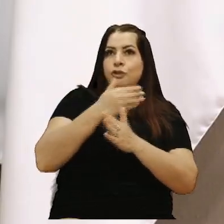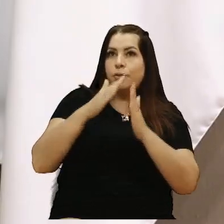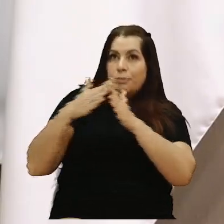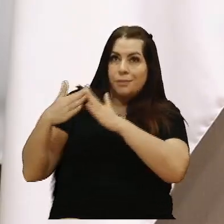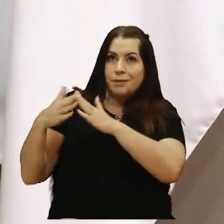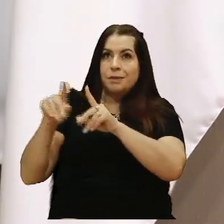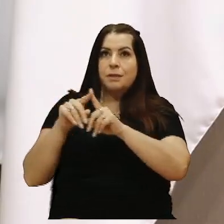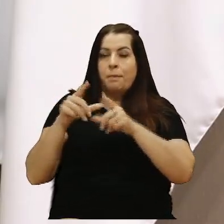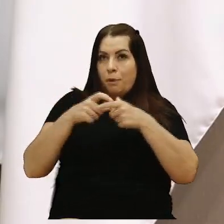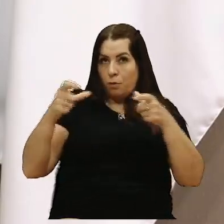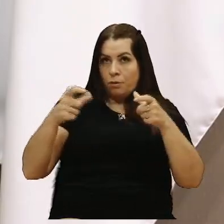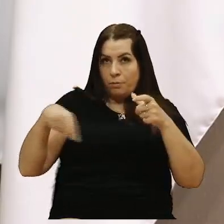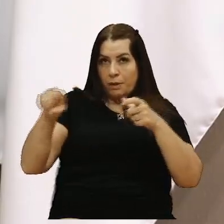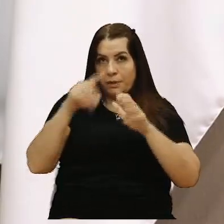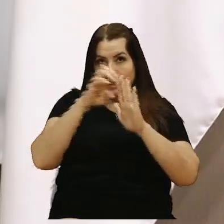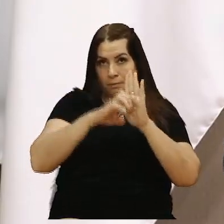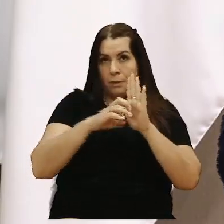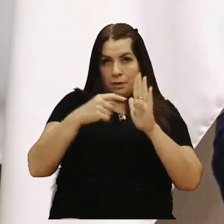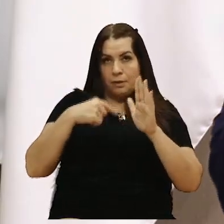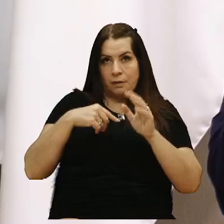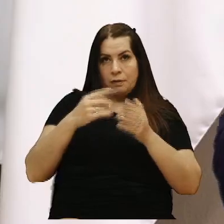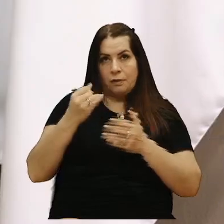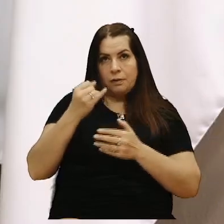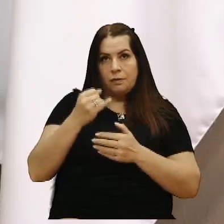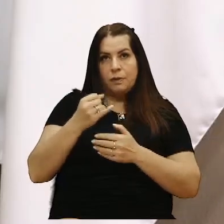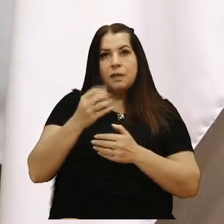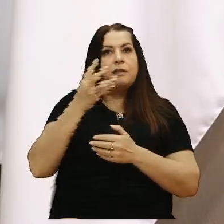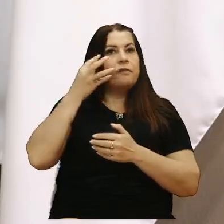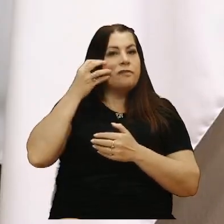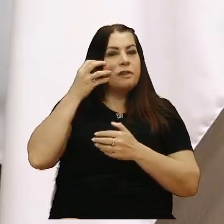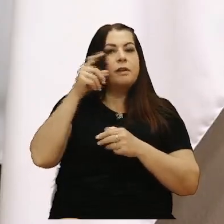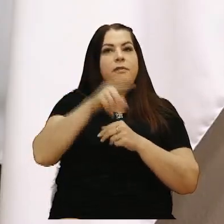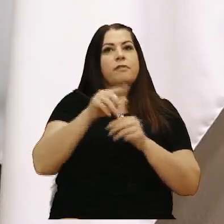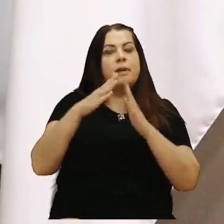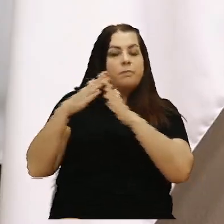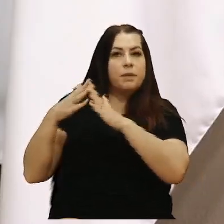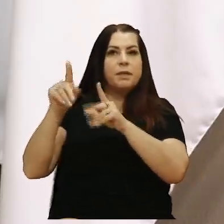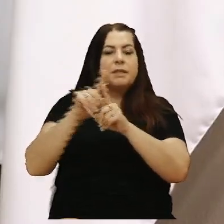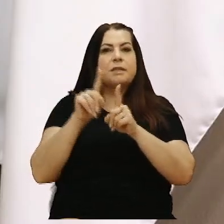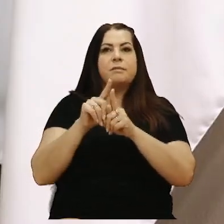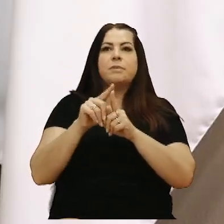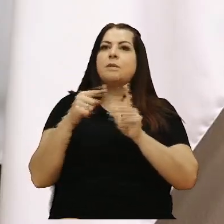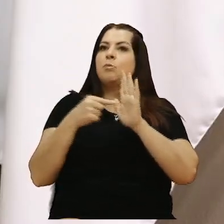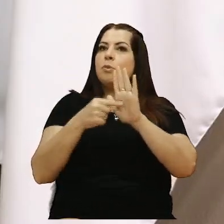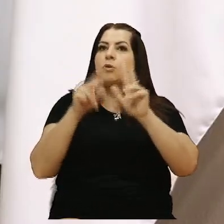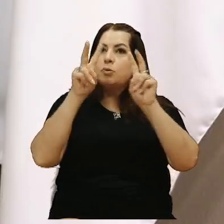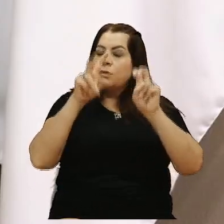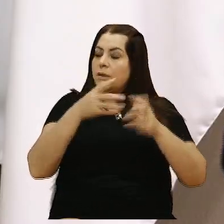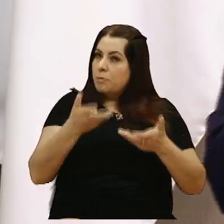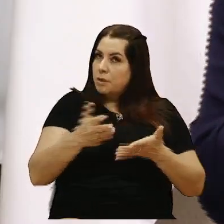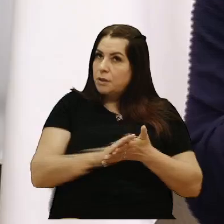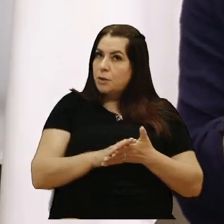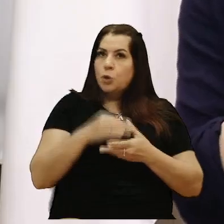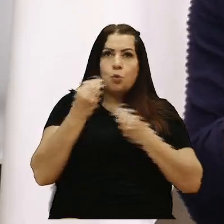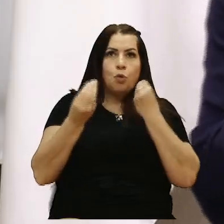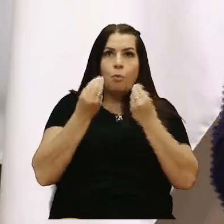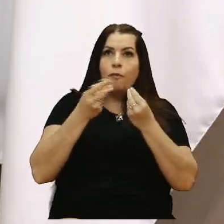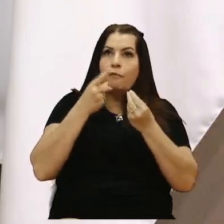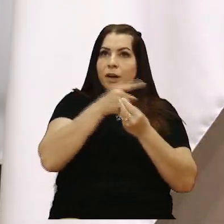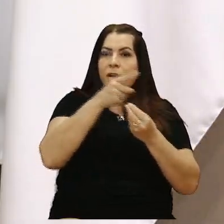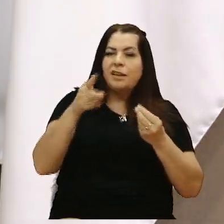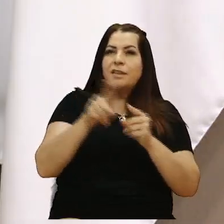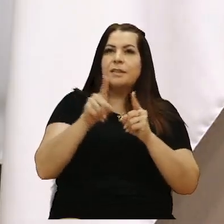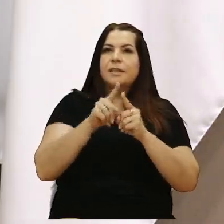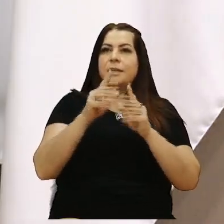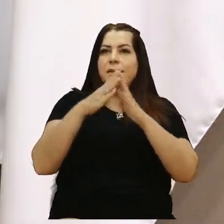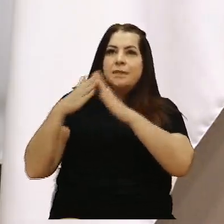que a maior parte das minhas emendas, vereador José Abreu, foram para a habitação? Sempre trago esse tema aqui. Como tratar da questão